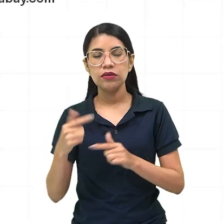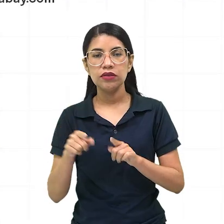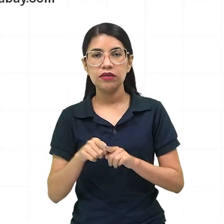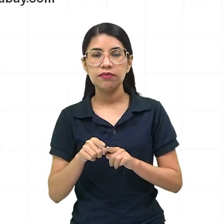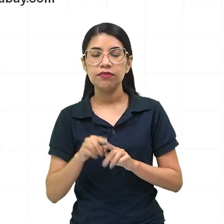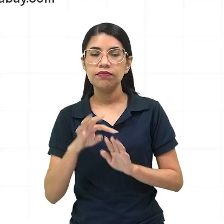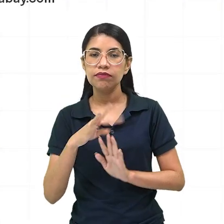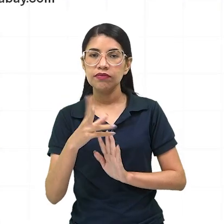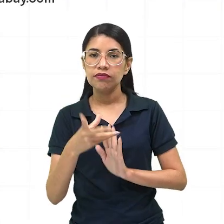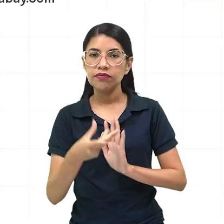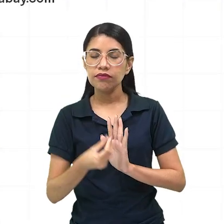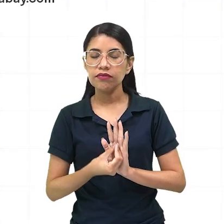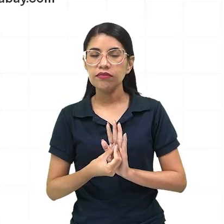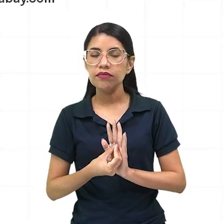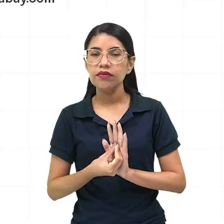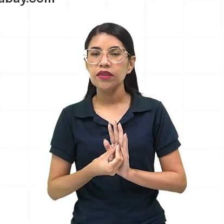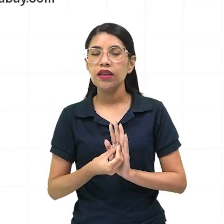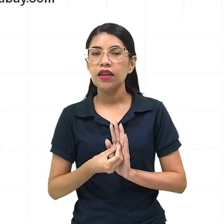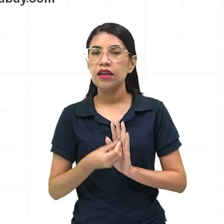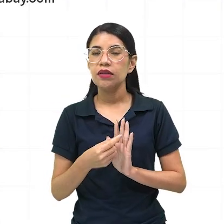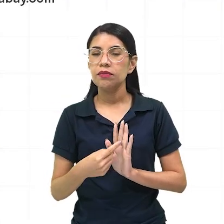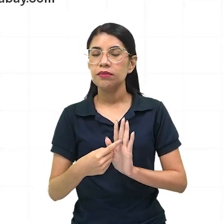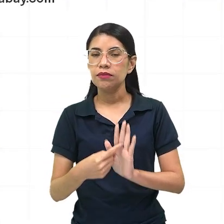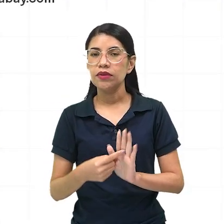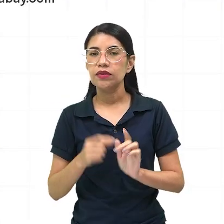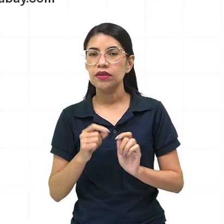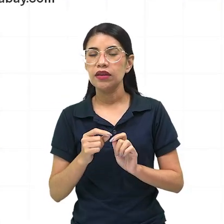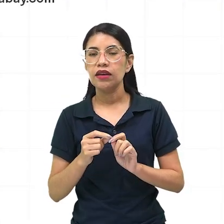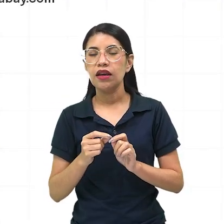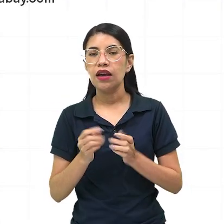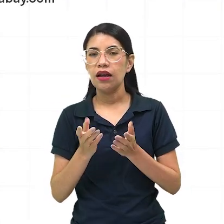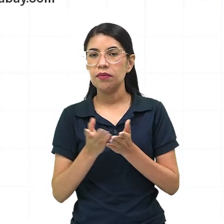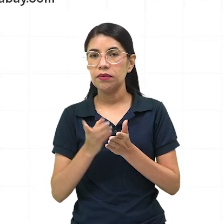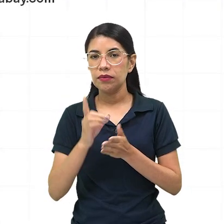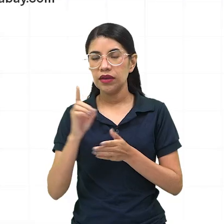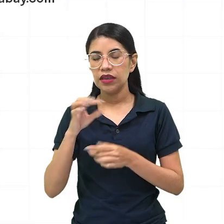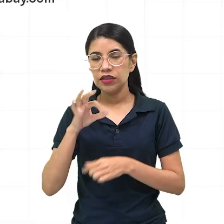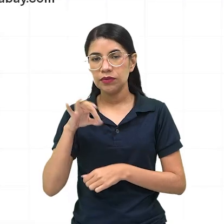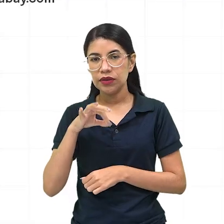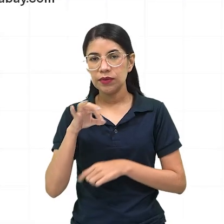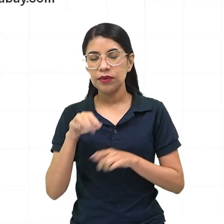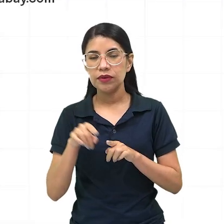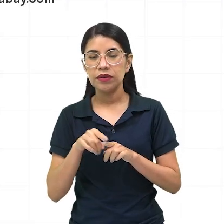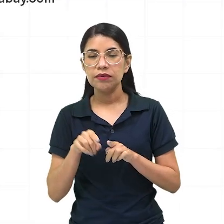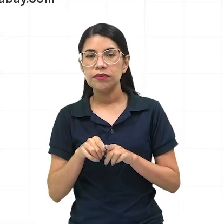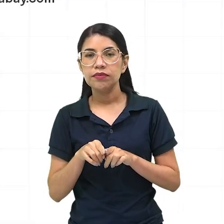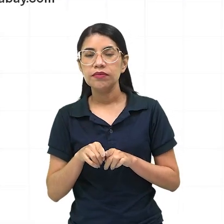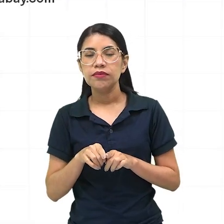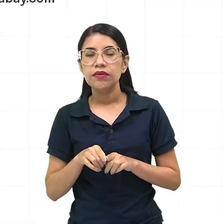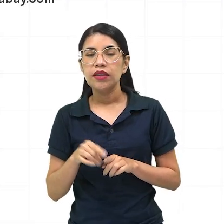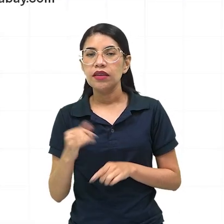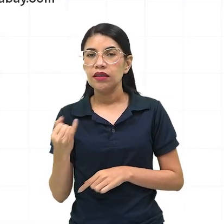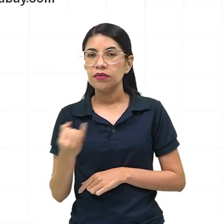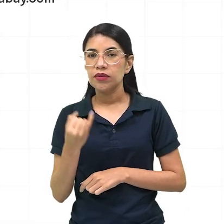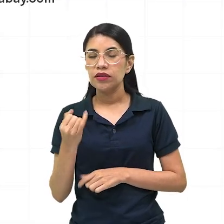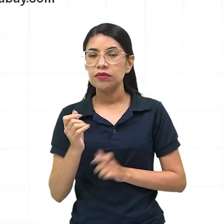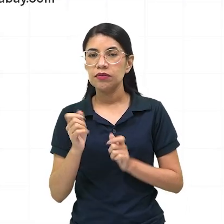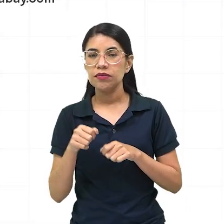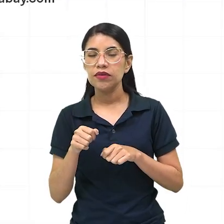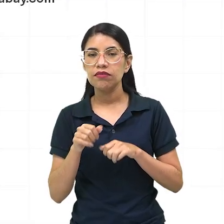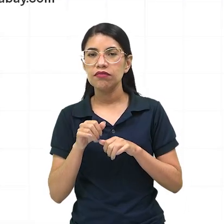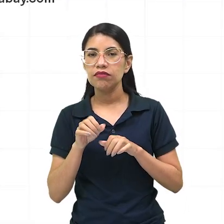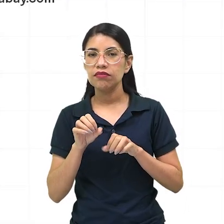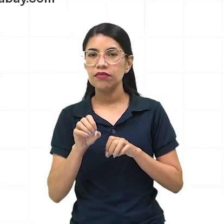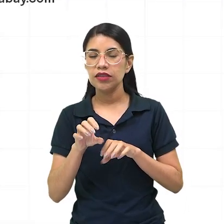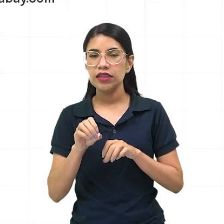símbolos, eles ajudam a transmitir mensagens espirituais e são uma forma poderosa de comunicação não verbal, né? Em muitas